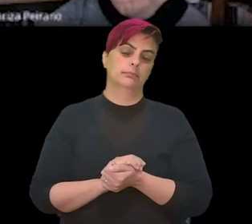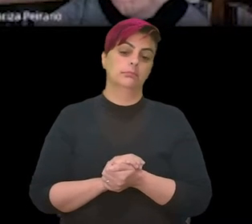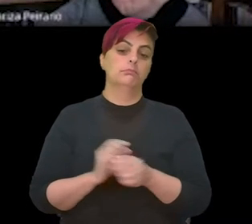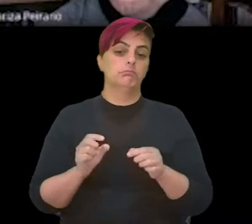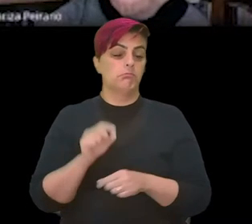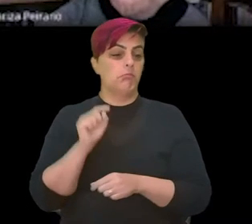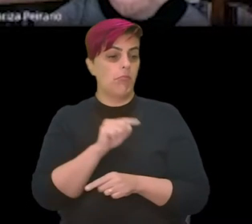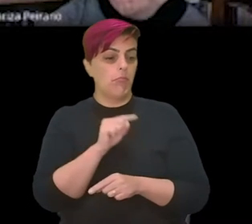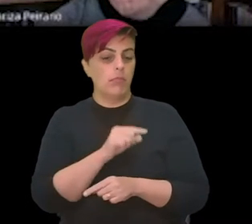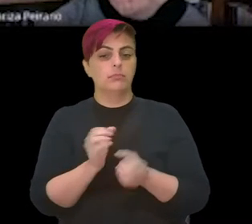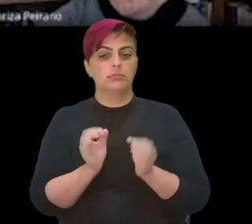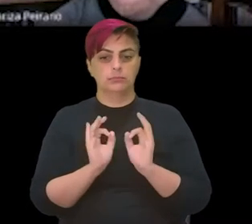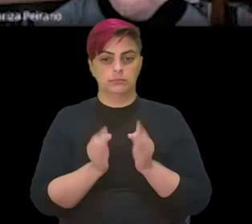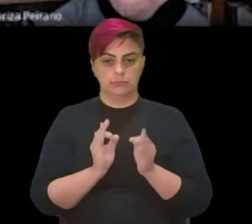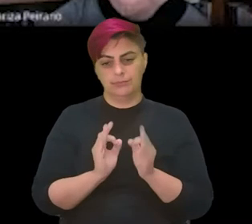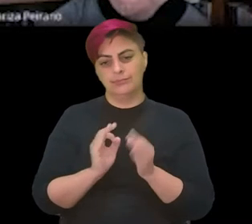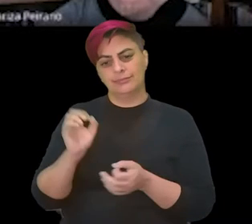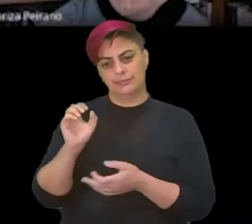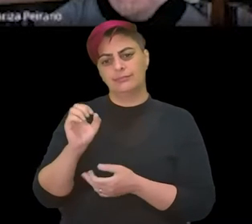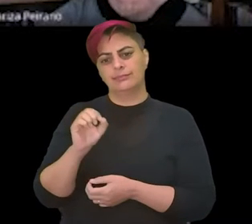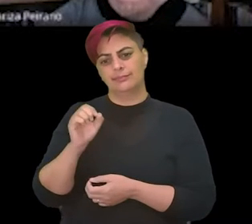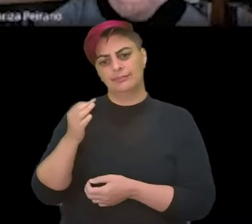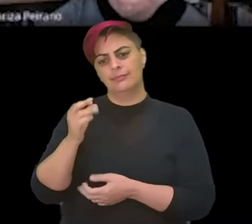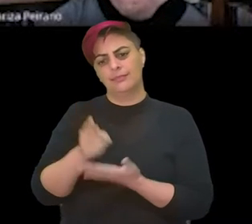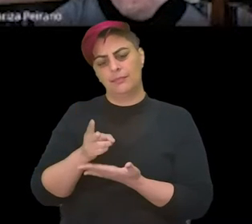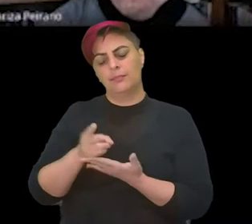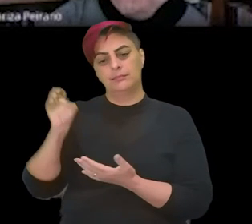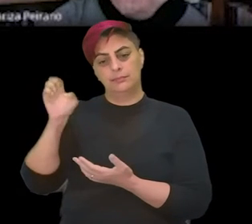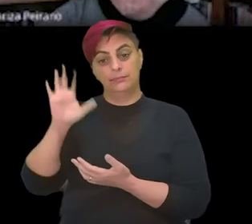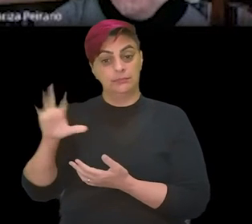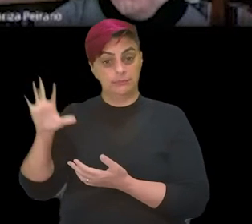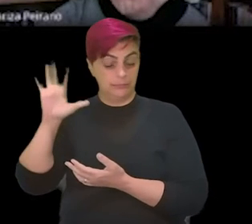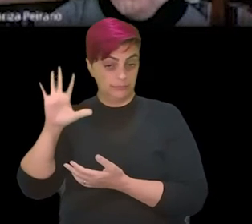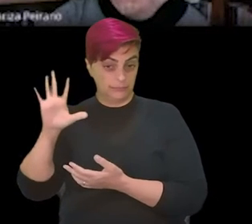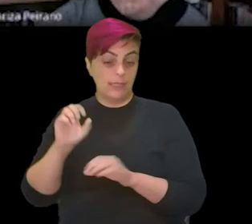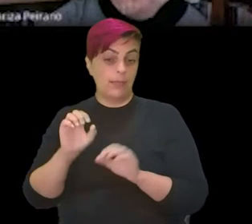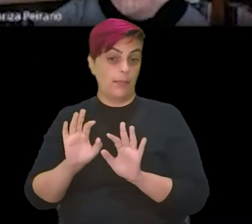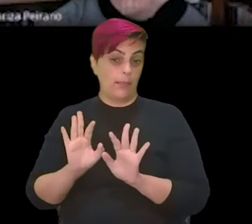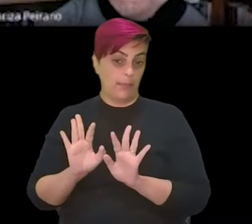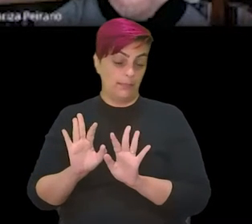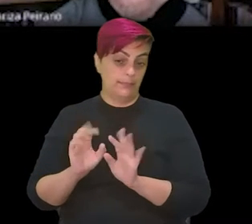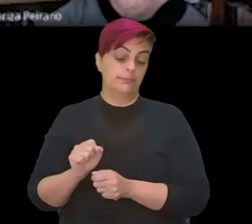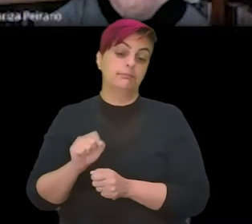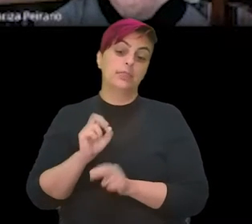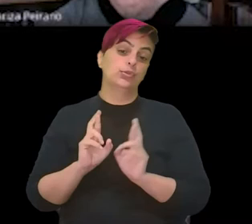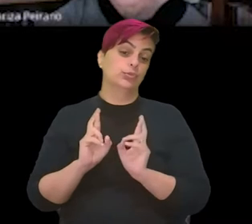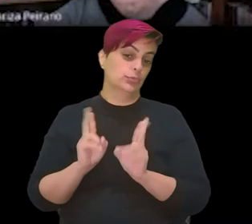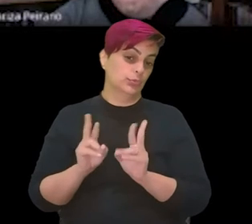ele nunca deixou de ser um europeu para os shetlandeses, mas era um europeu